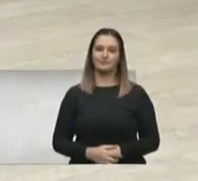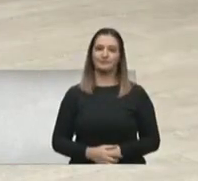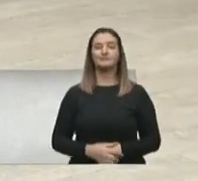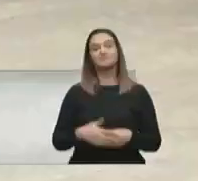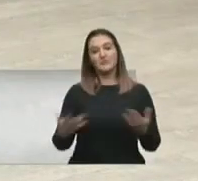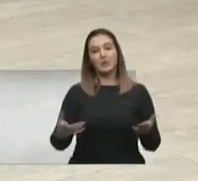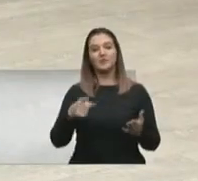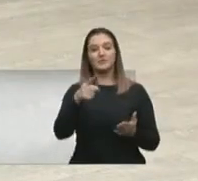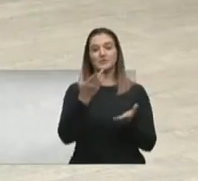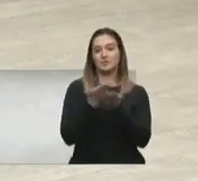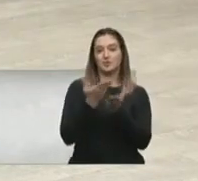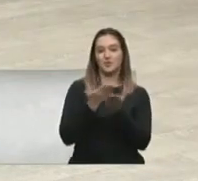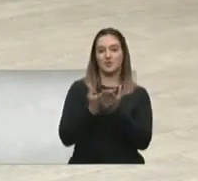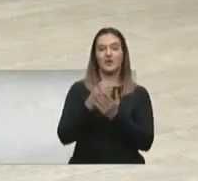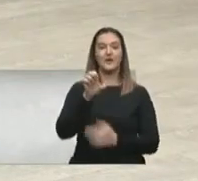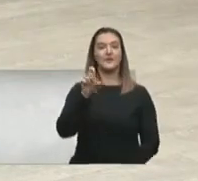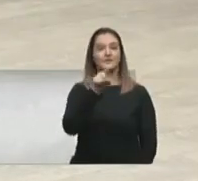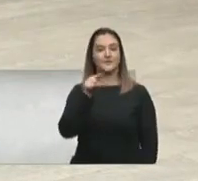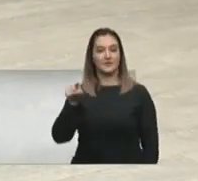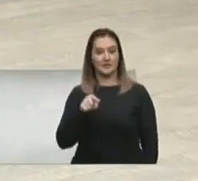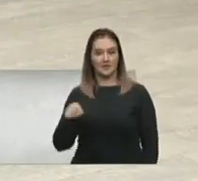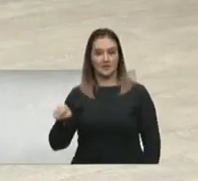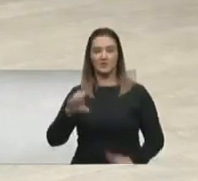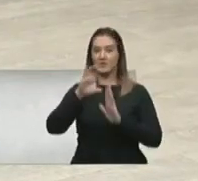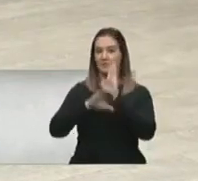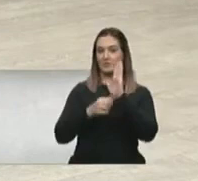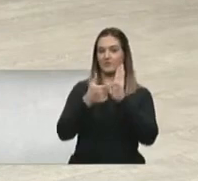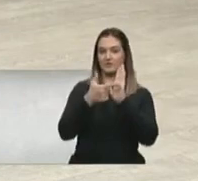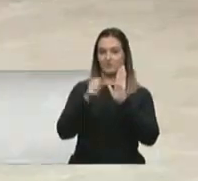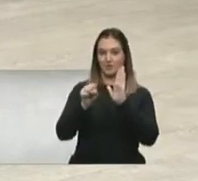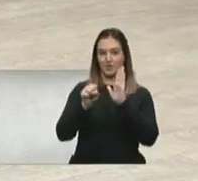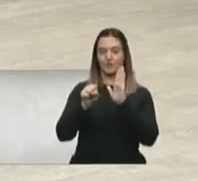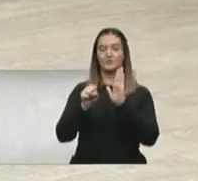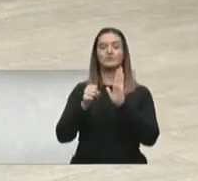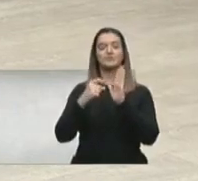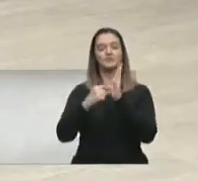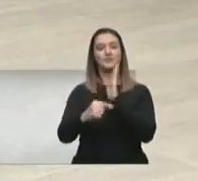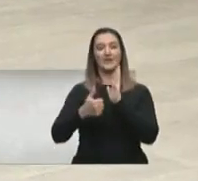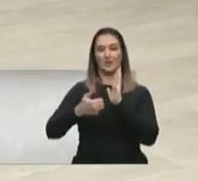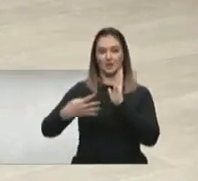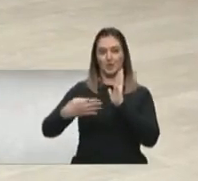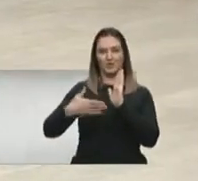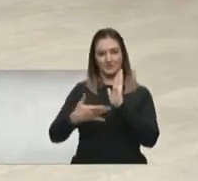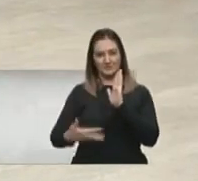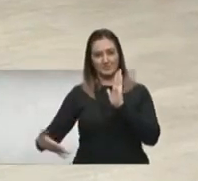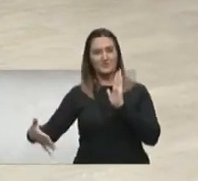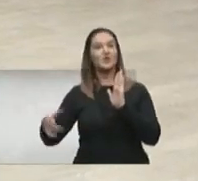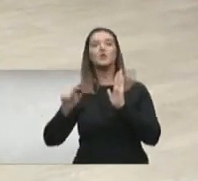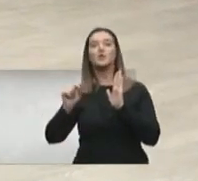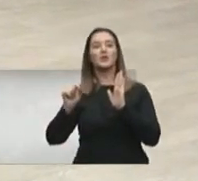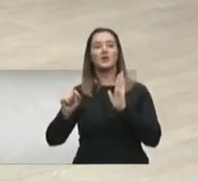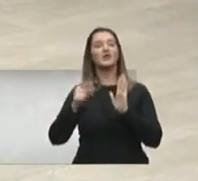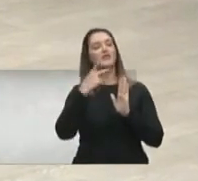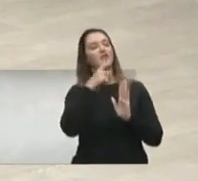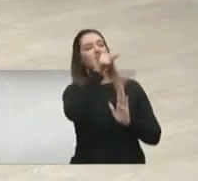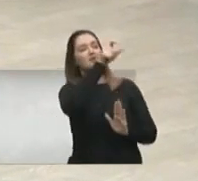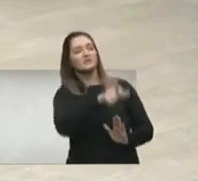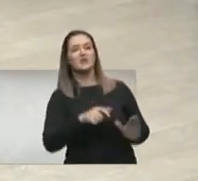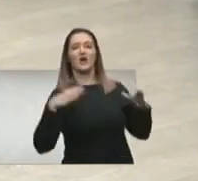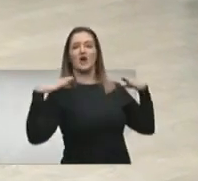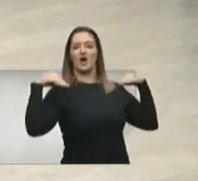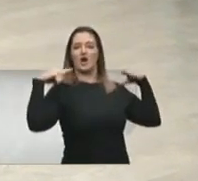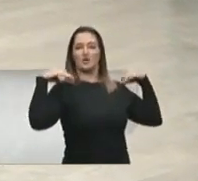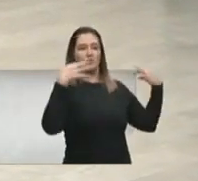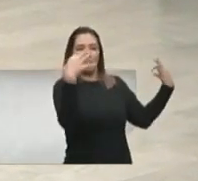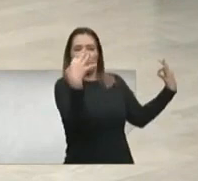você vai para Ezequiel capítulo 28, de 14 em diante, a Bíblia chega a dizer que ele era um anjo perfeito, ele era um anjo querubim,